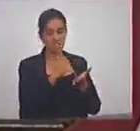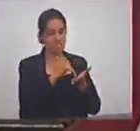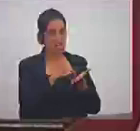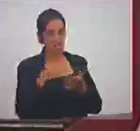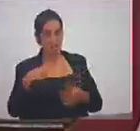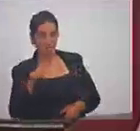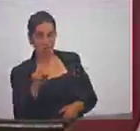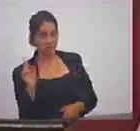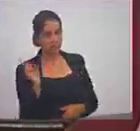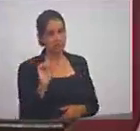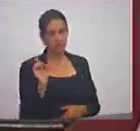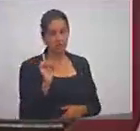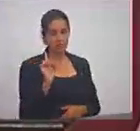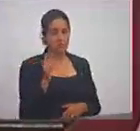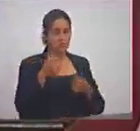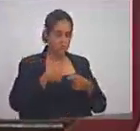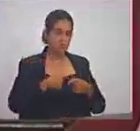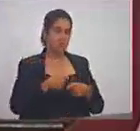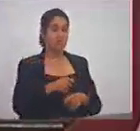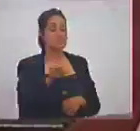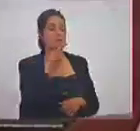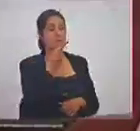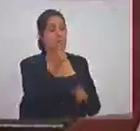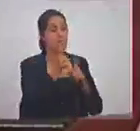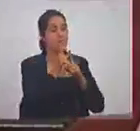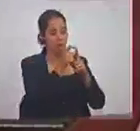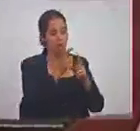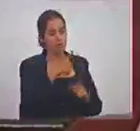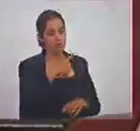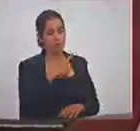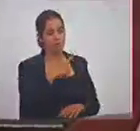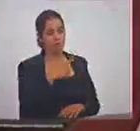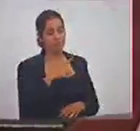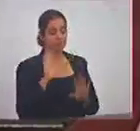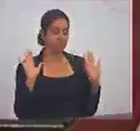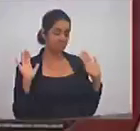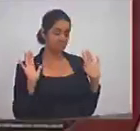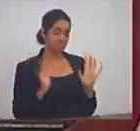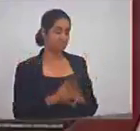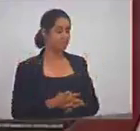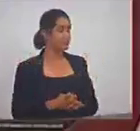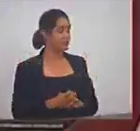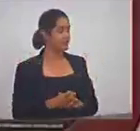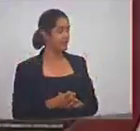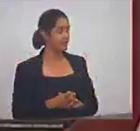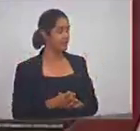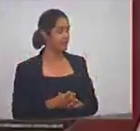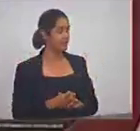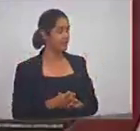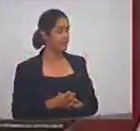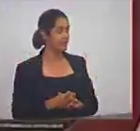não pode ser uma hora João, outra hora Pedro, outra hora Paulo, outra hora Maria, não sei. A pessoa tem que ter uma conduta,